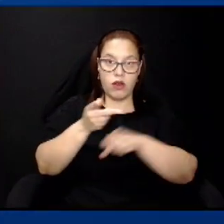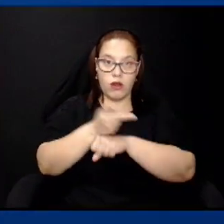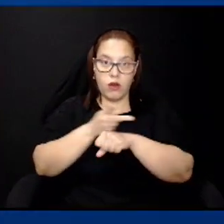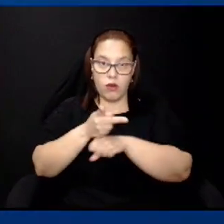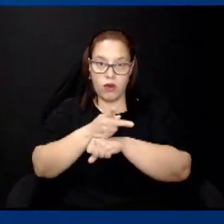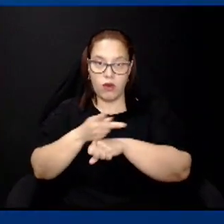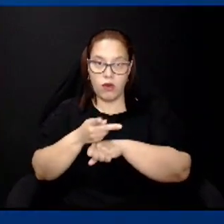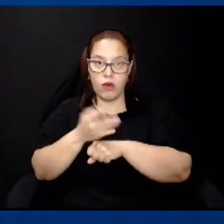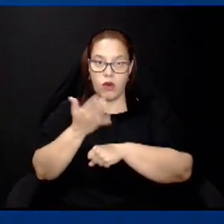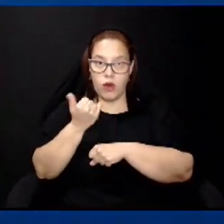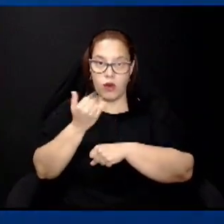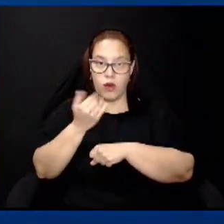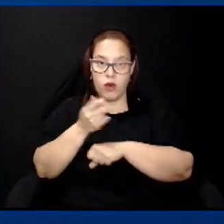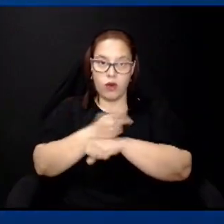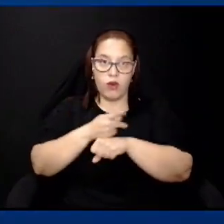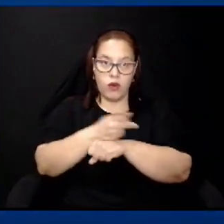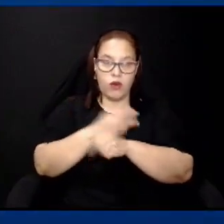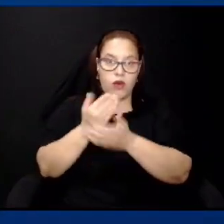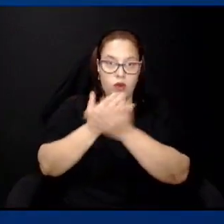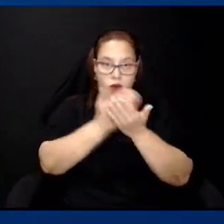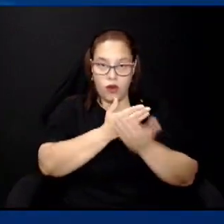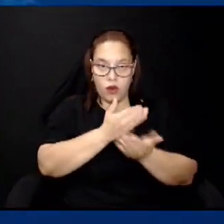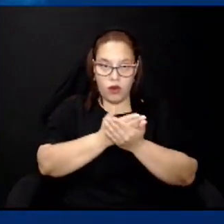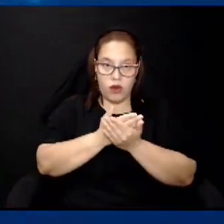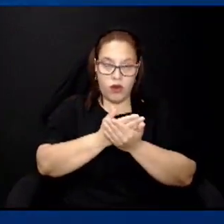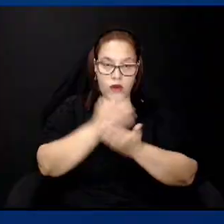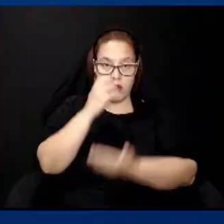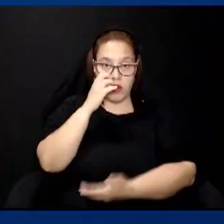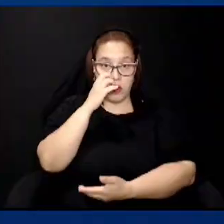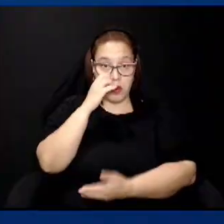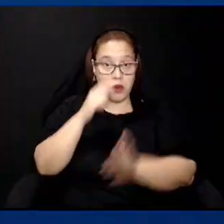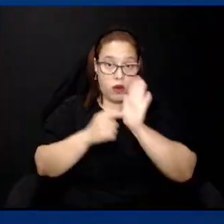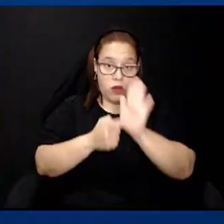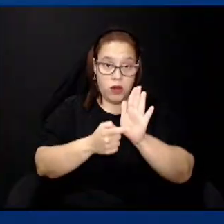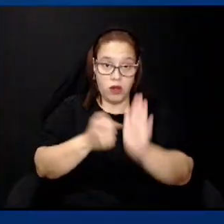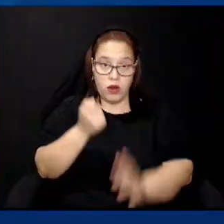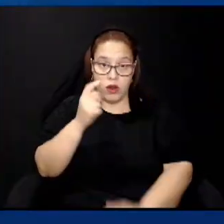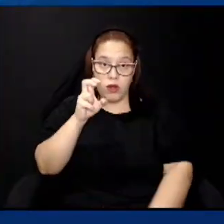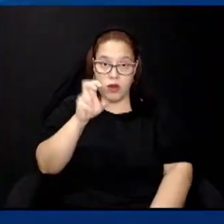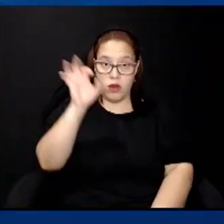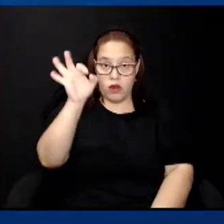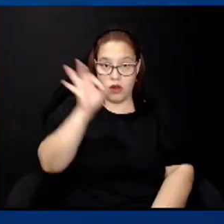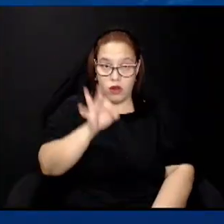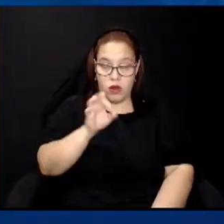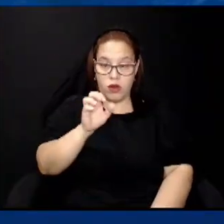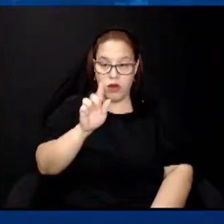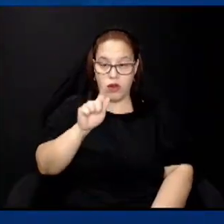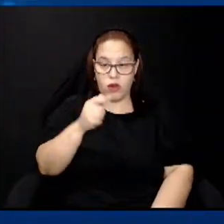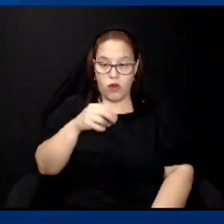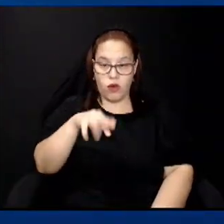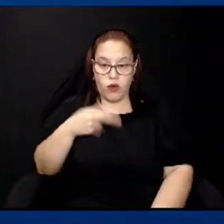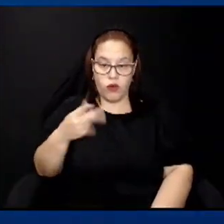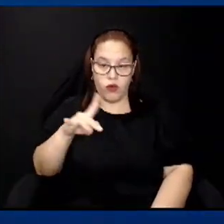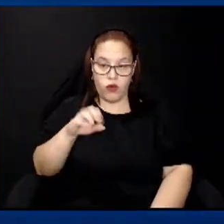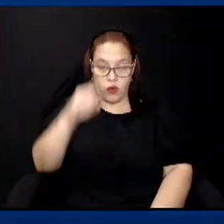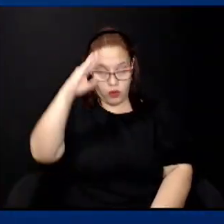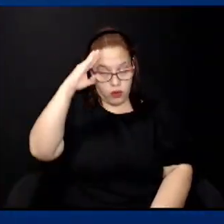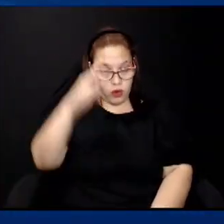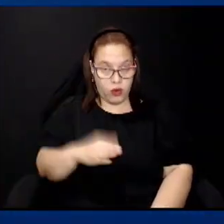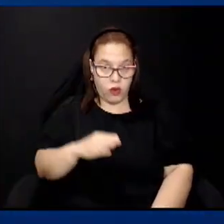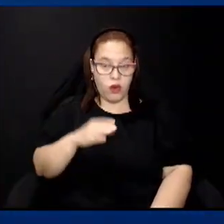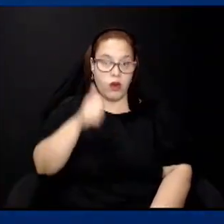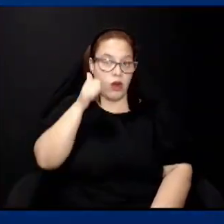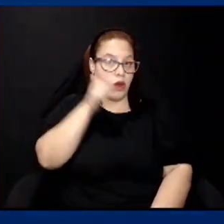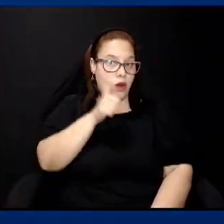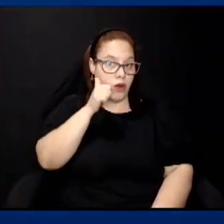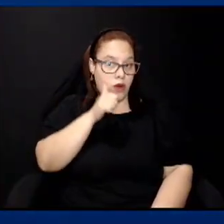da Royal Society Open Science mostra que apenas 5% dos golfinhos, principalmente as fêmeas, adotam